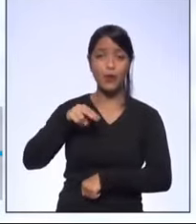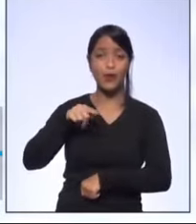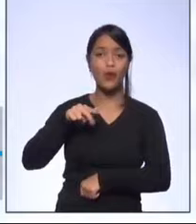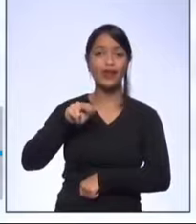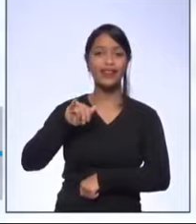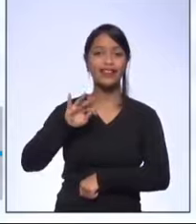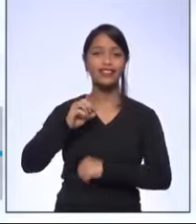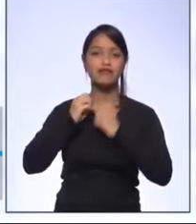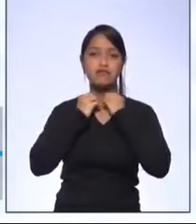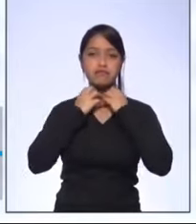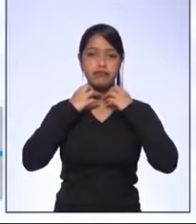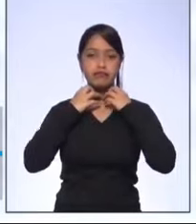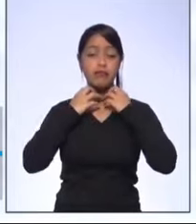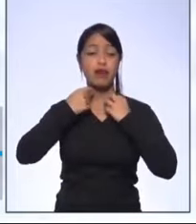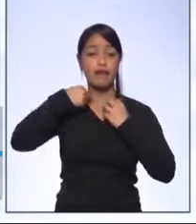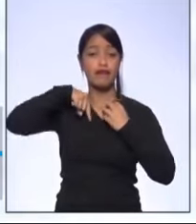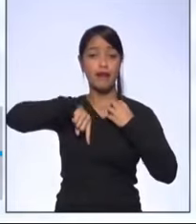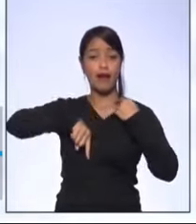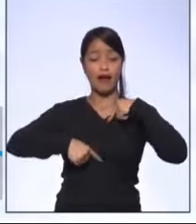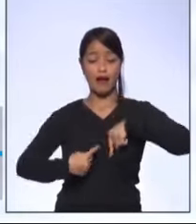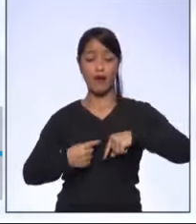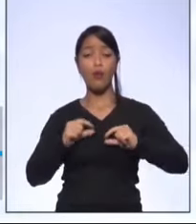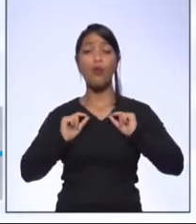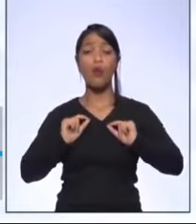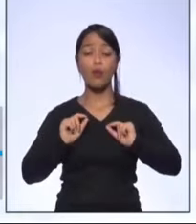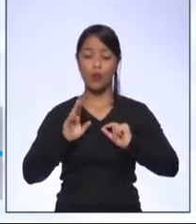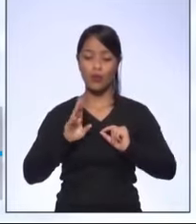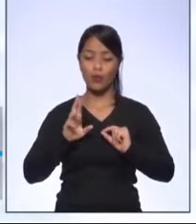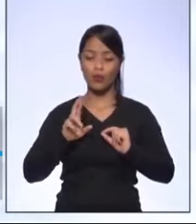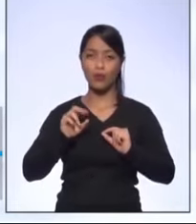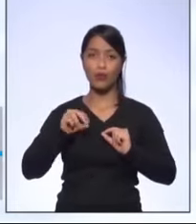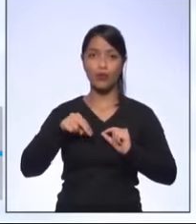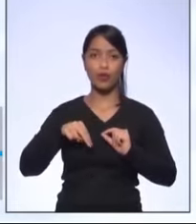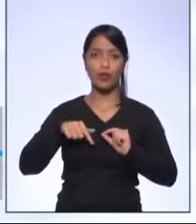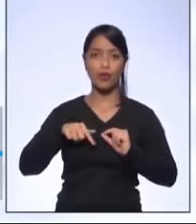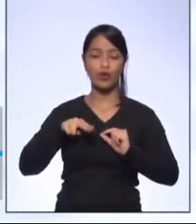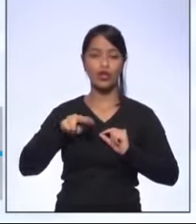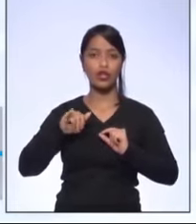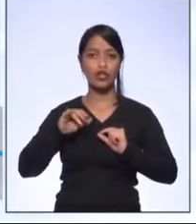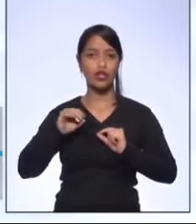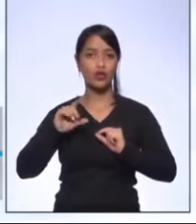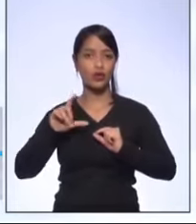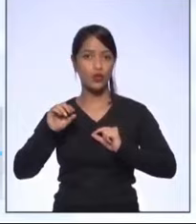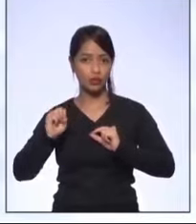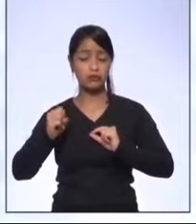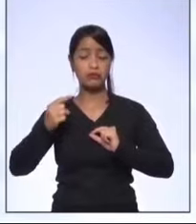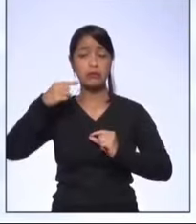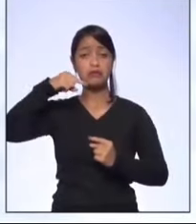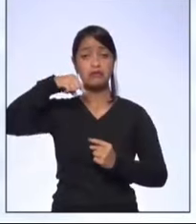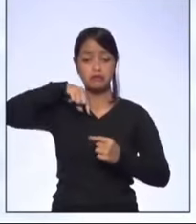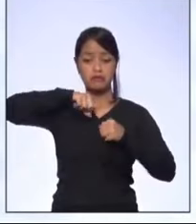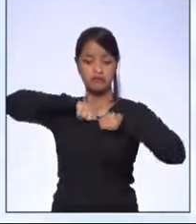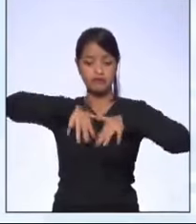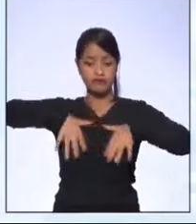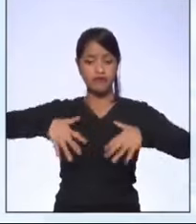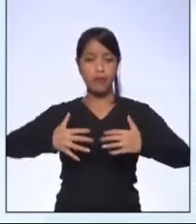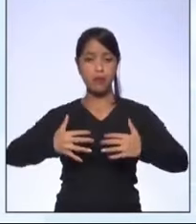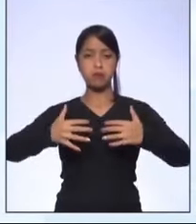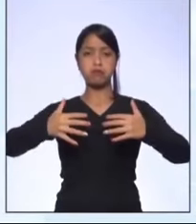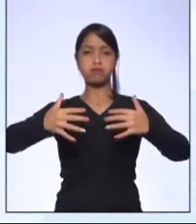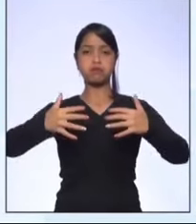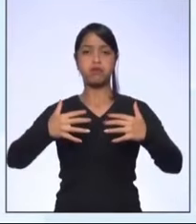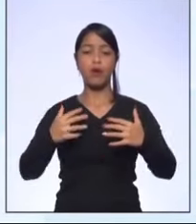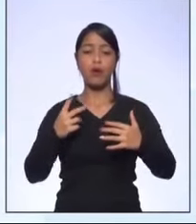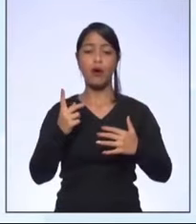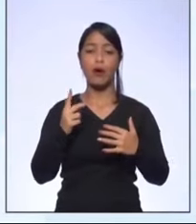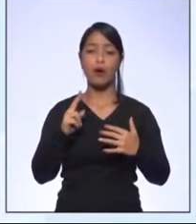bronquíolos e vai chegar no pulmão. Lá dentro do pulmão vai ter uma estruturinha que parece um saquinho, chamada alvéolo